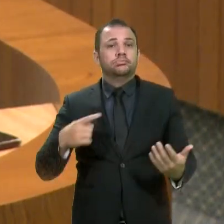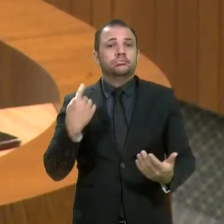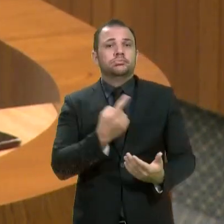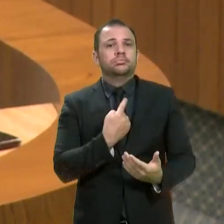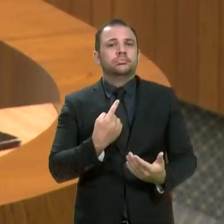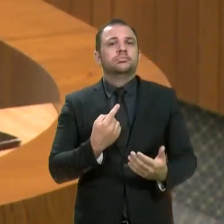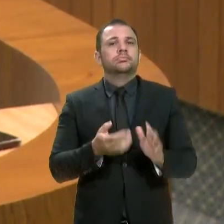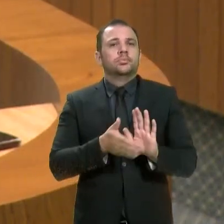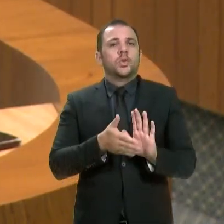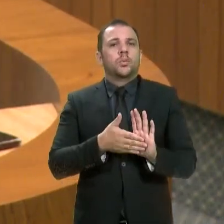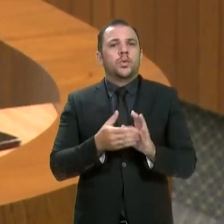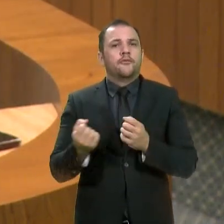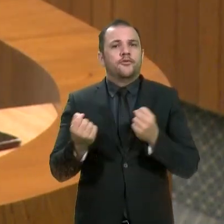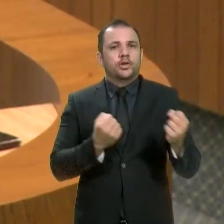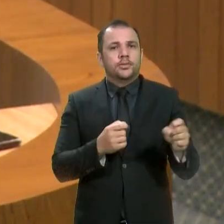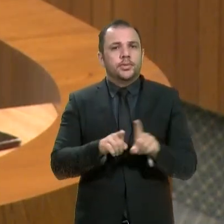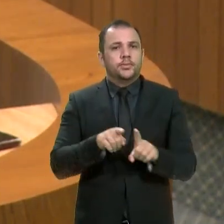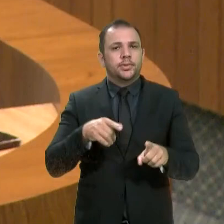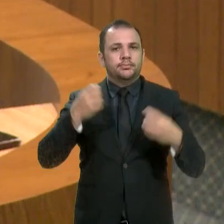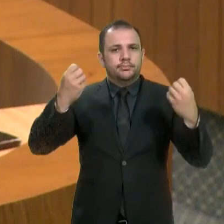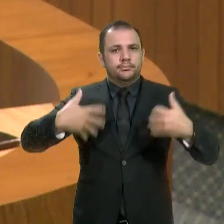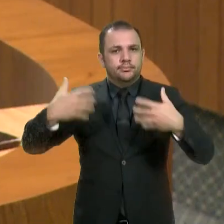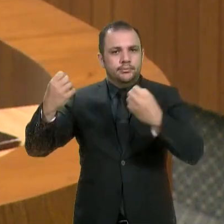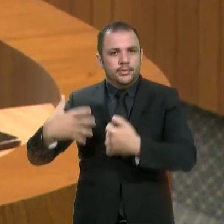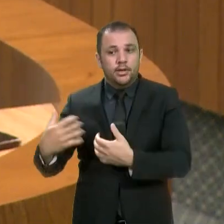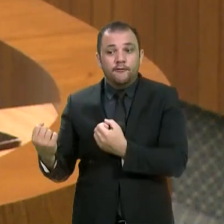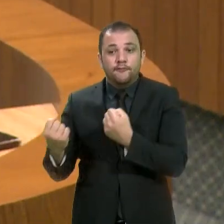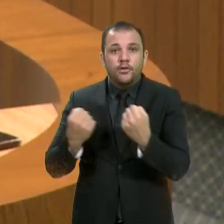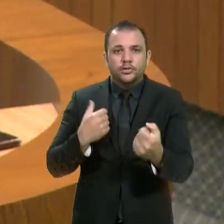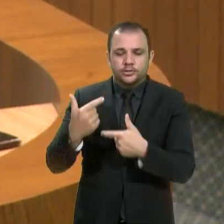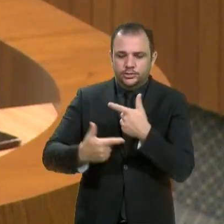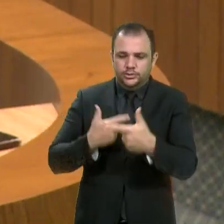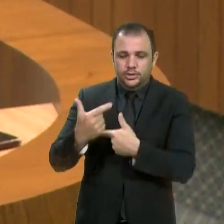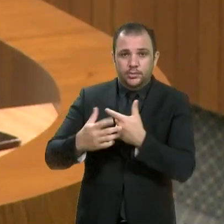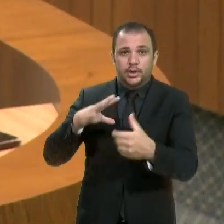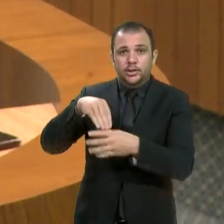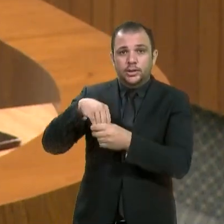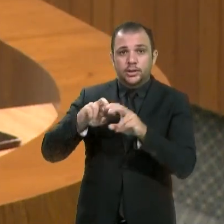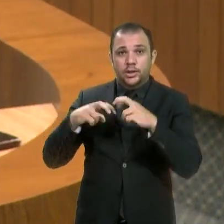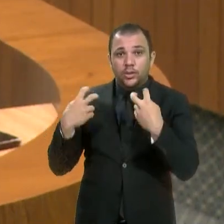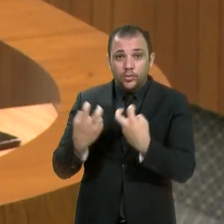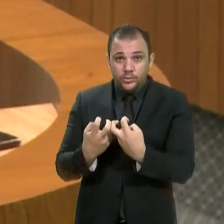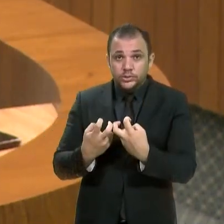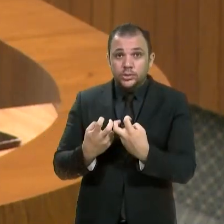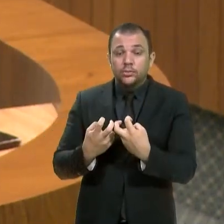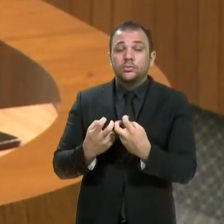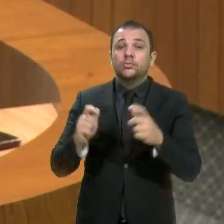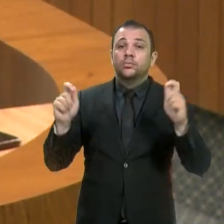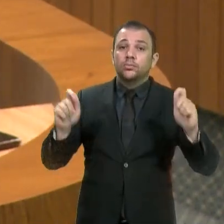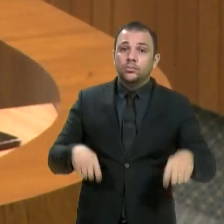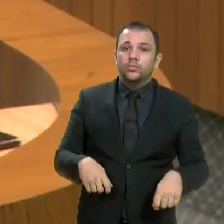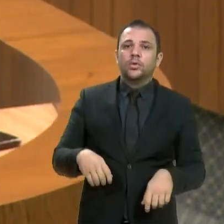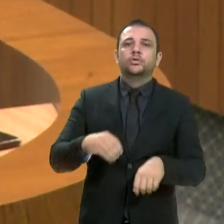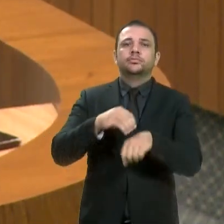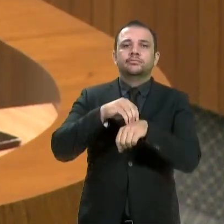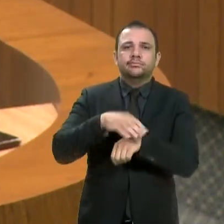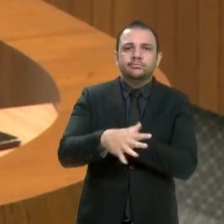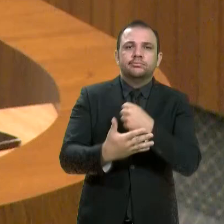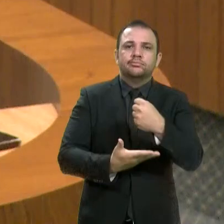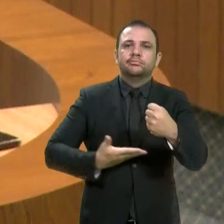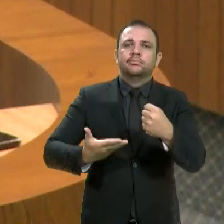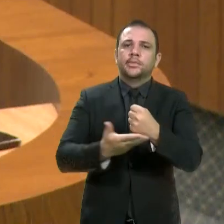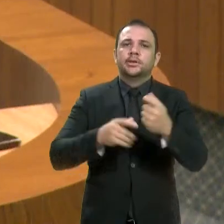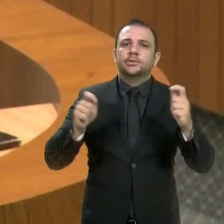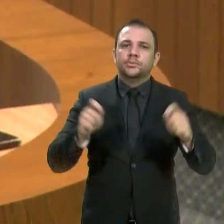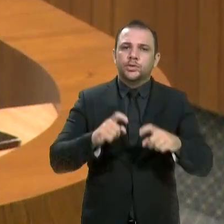fortalecimento, nossas palavras, no fortalecimento das ações das comissões, que possam trazer para cá fundamentos para que a gente possa fazer